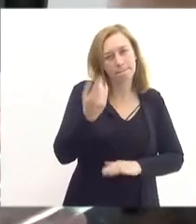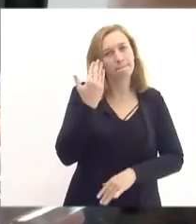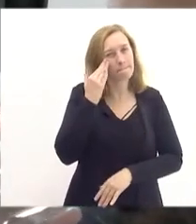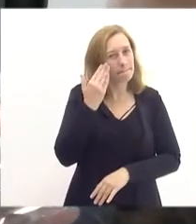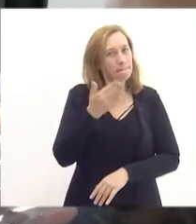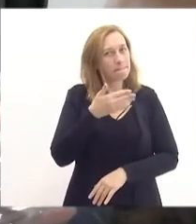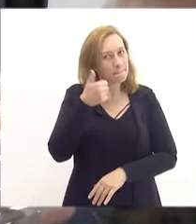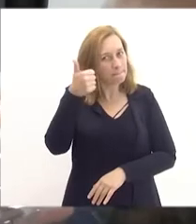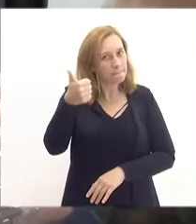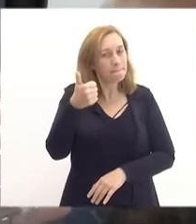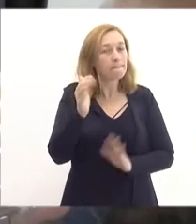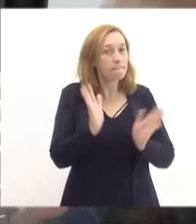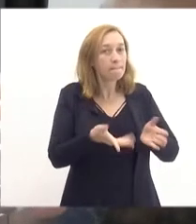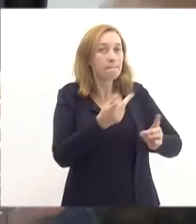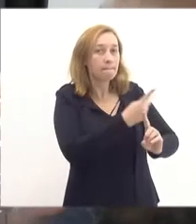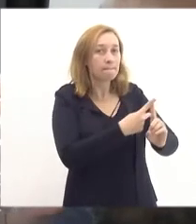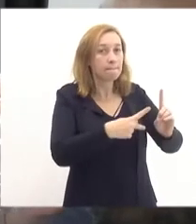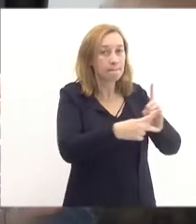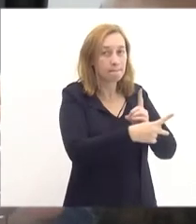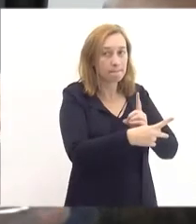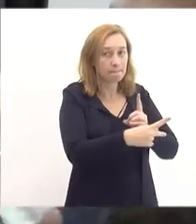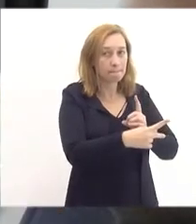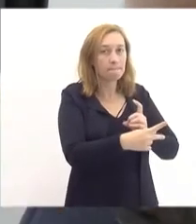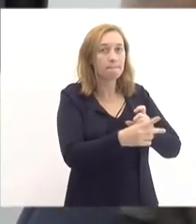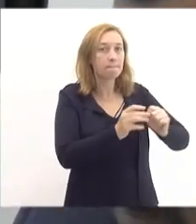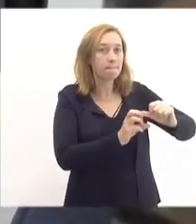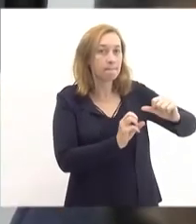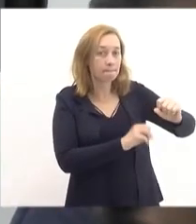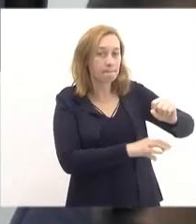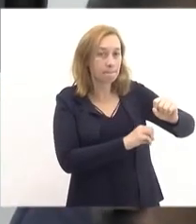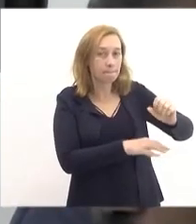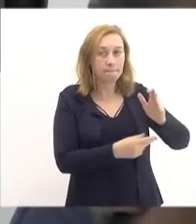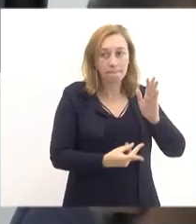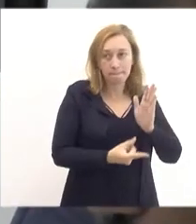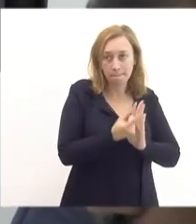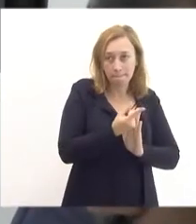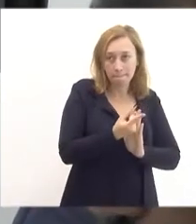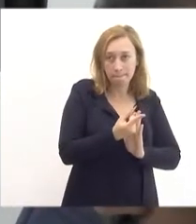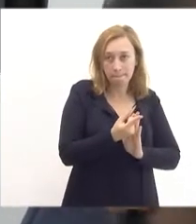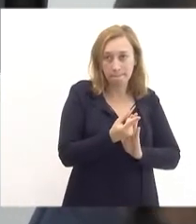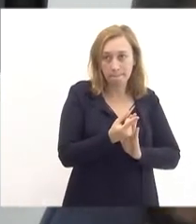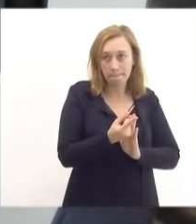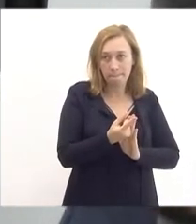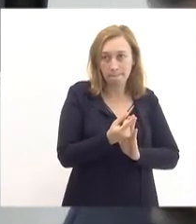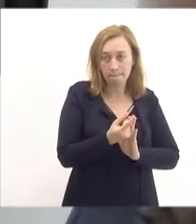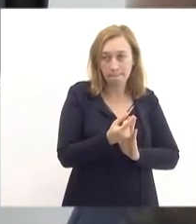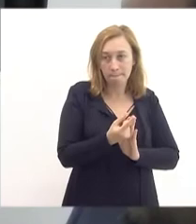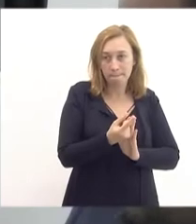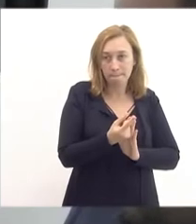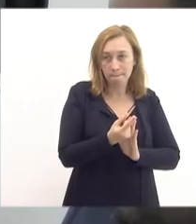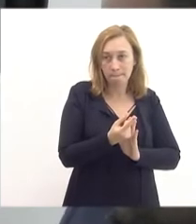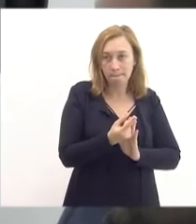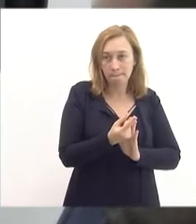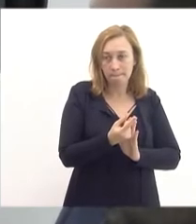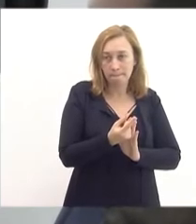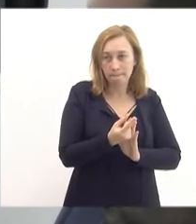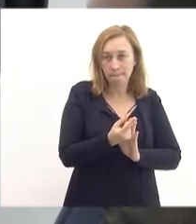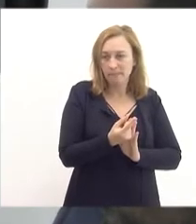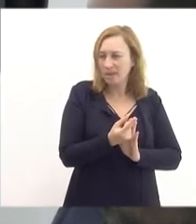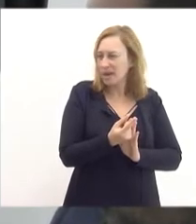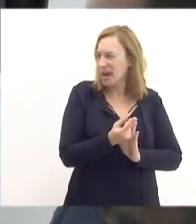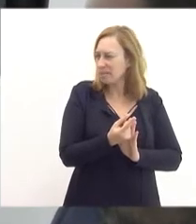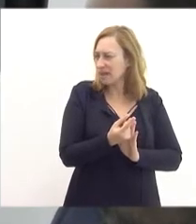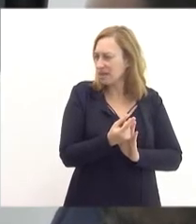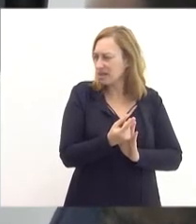hoje o Rio Previdência, no seu fundo financeiro, está capitalizando, porque está com